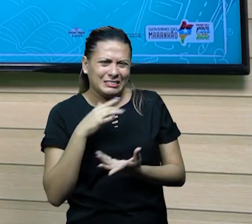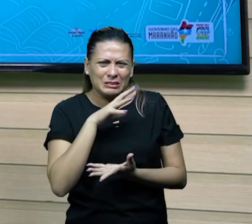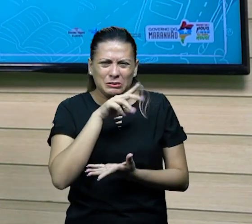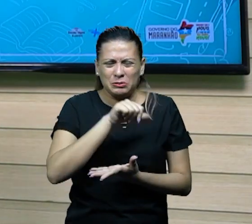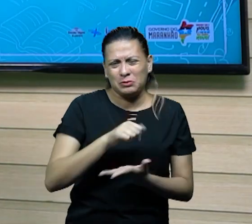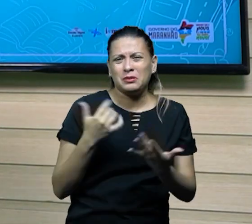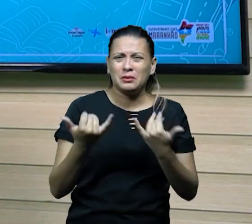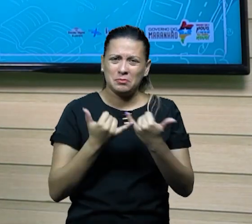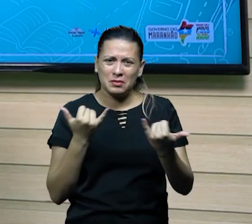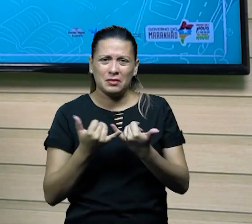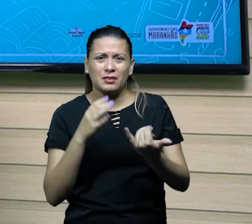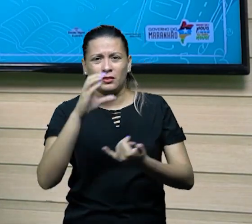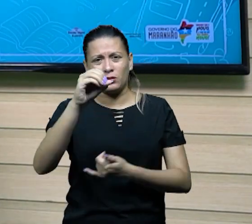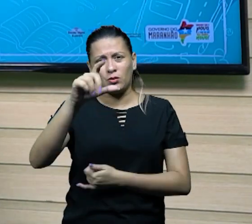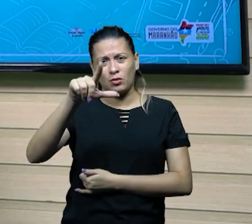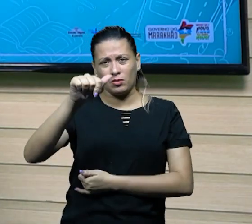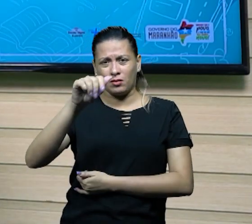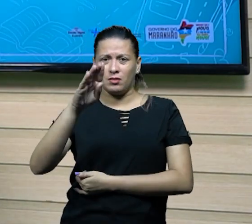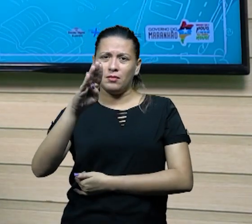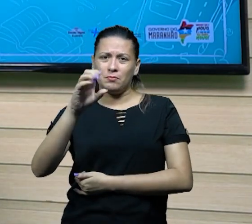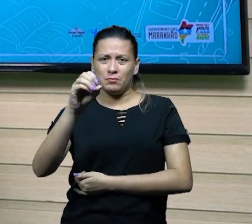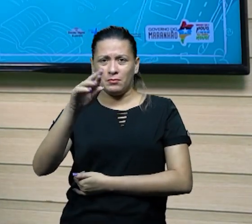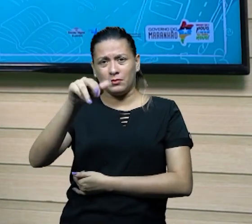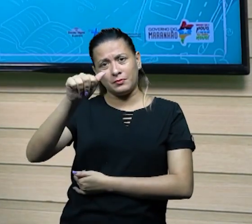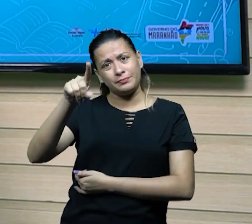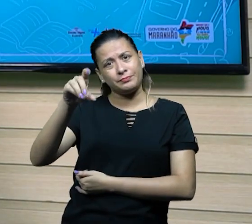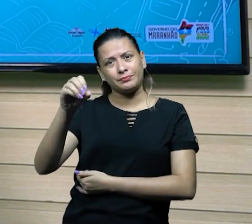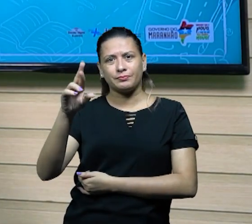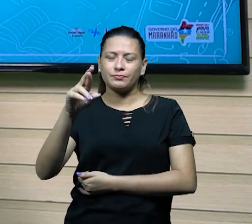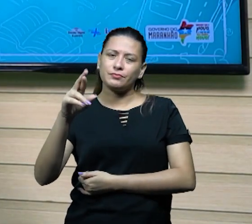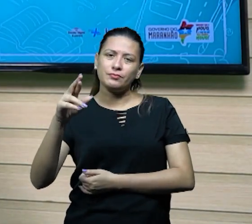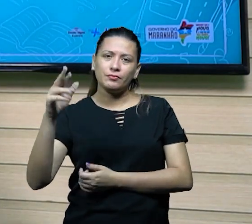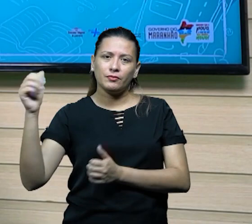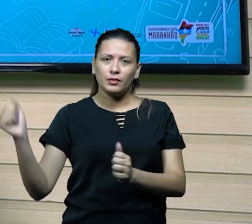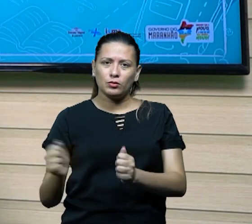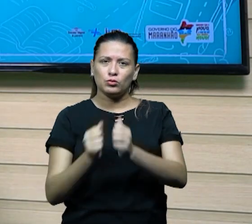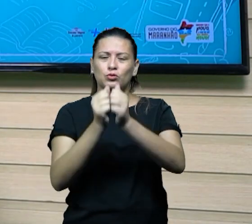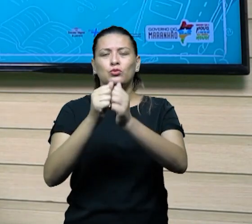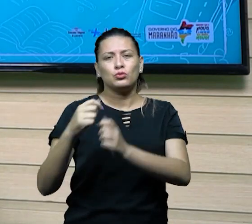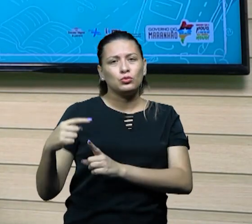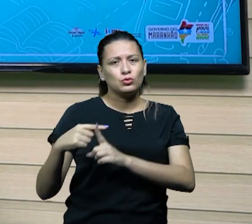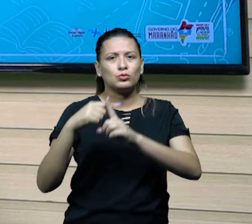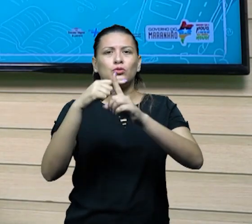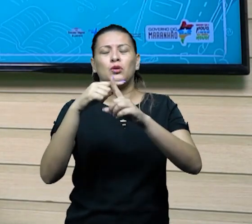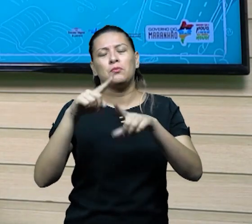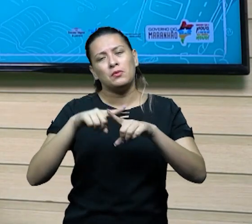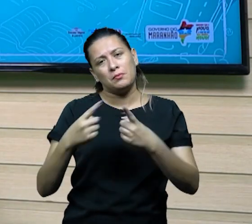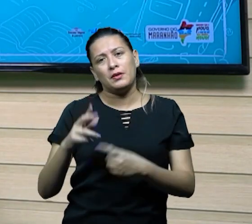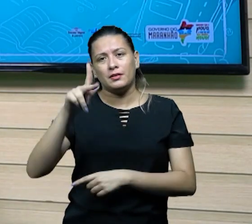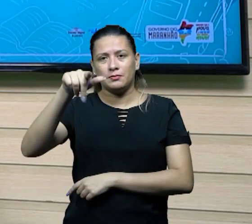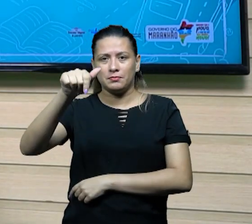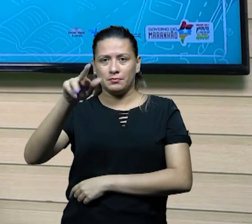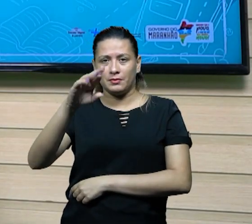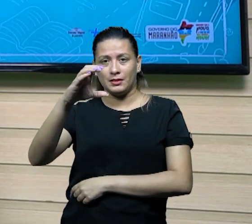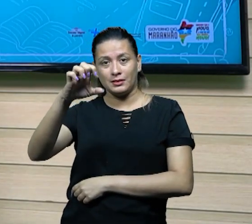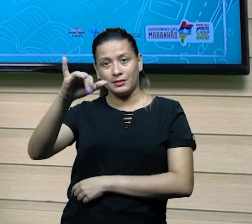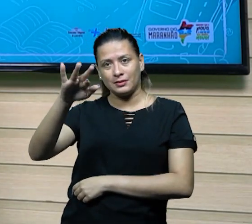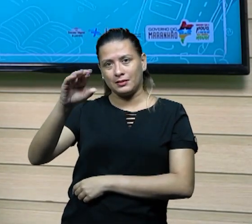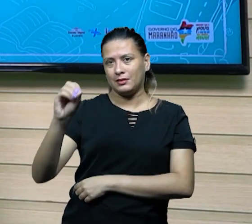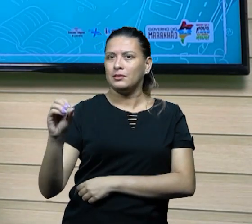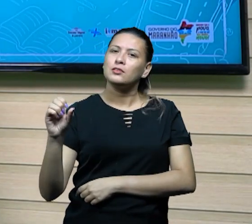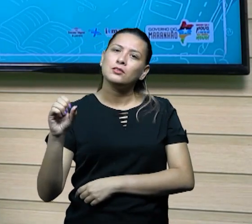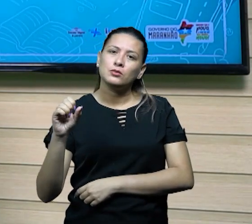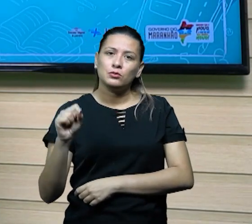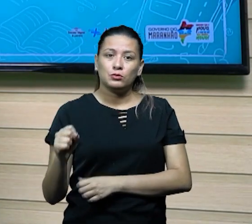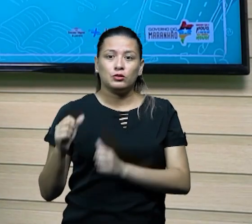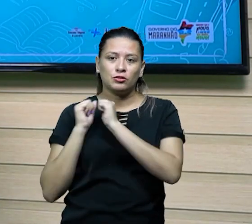pesada. Colaborador, ele soma. Agora parceiro, ele é dono igual a mim, ele vai sentir importante mais ainda. Então, se vocês quiserem